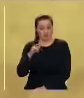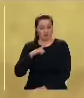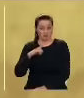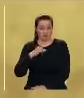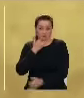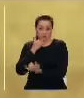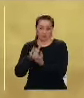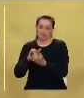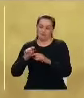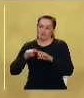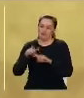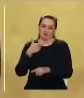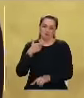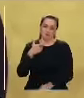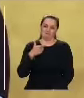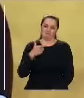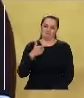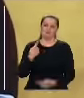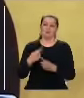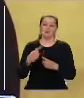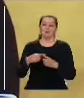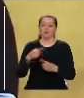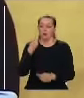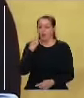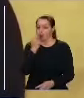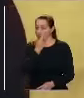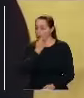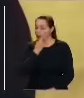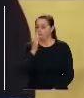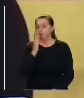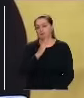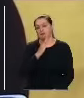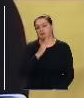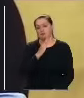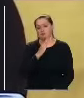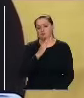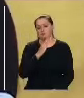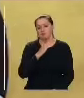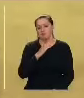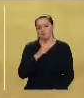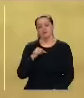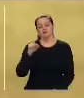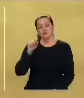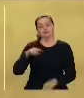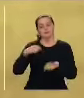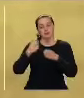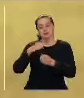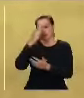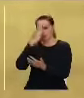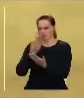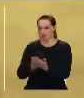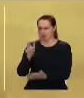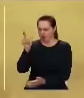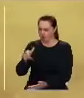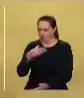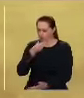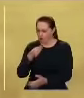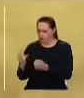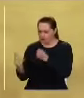olhar. Não, eu acredito que ele vai mudar, ele precisa de tempo. É uma luta para uma pessoa, quando